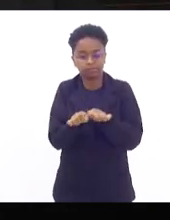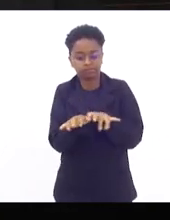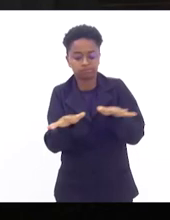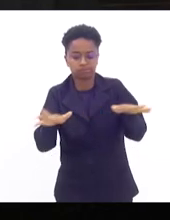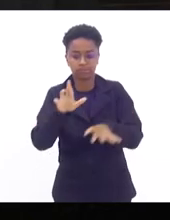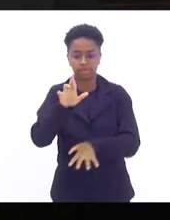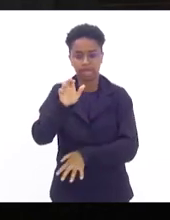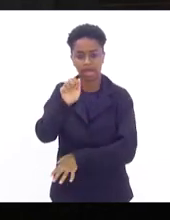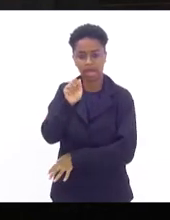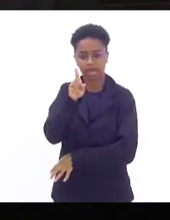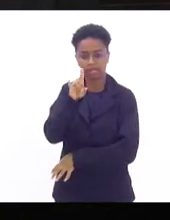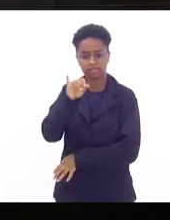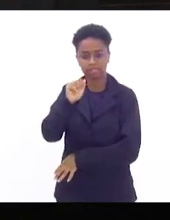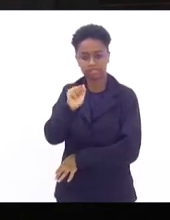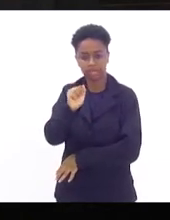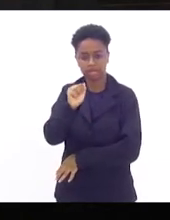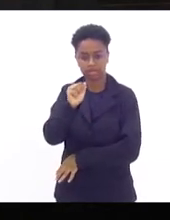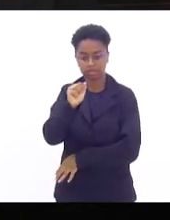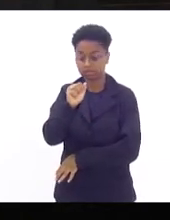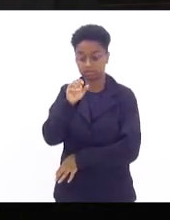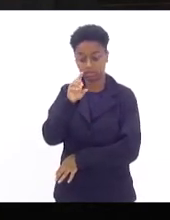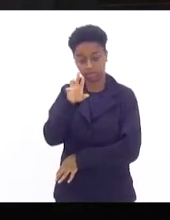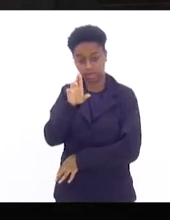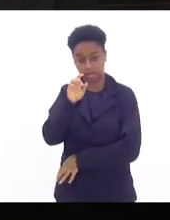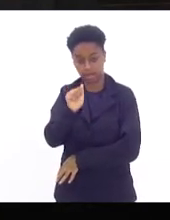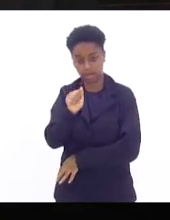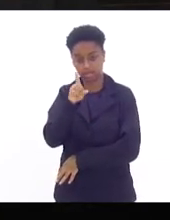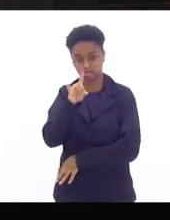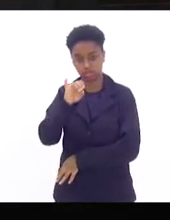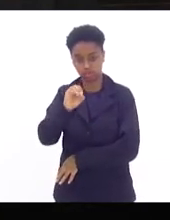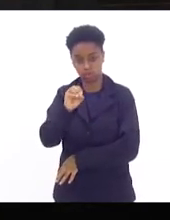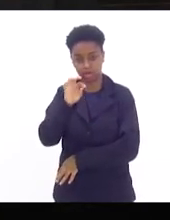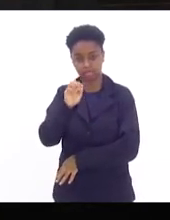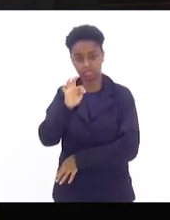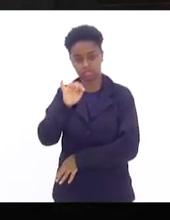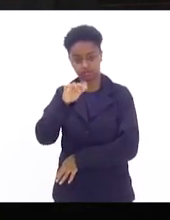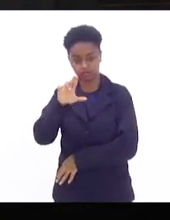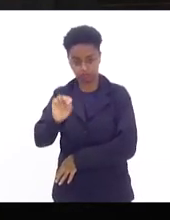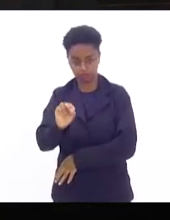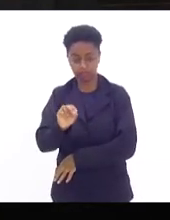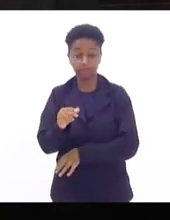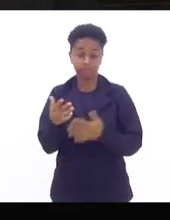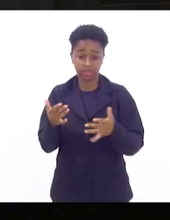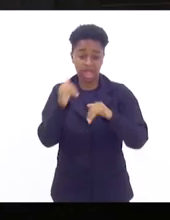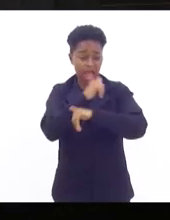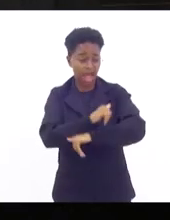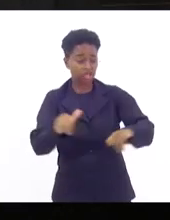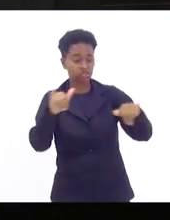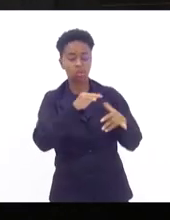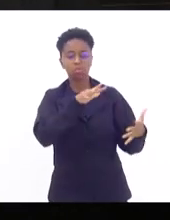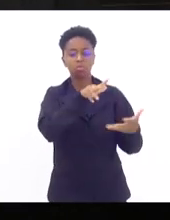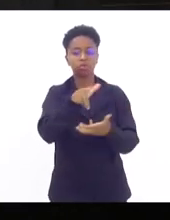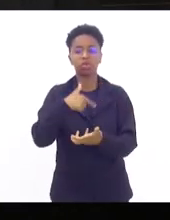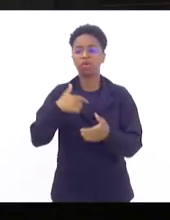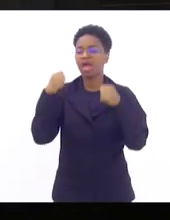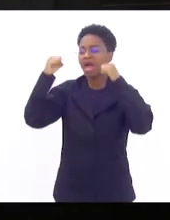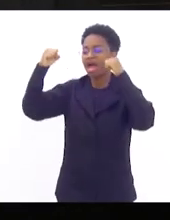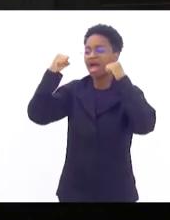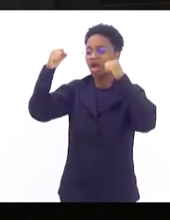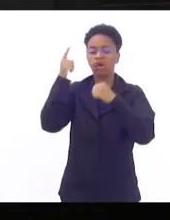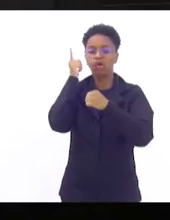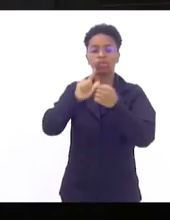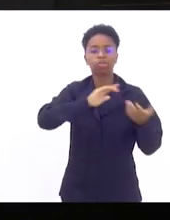E anunciou isso ao mundo como tivesse comemorando o seu potencial